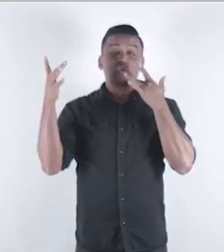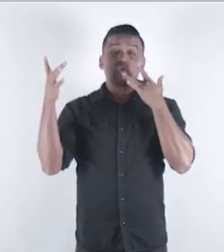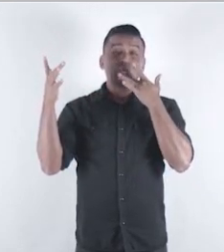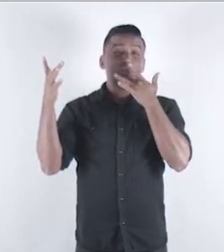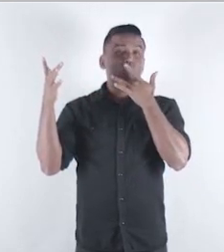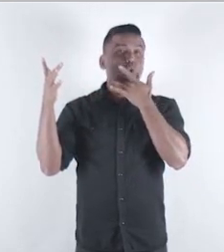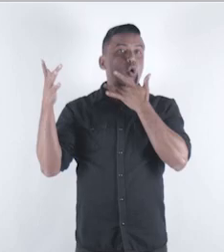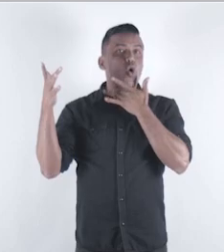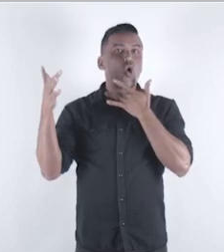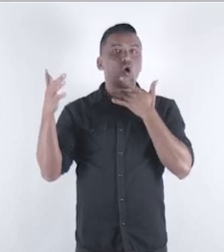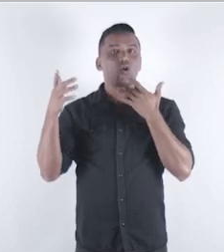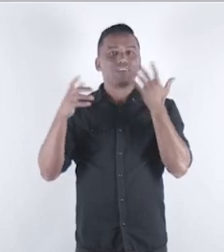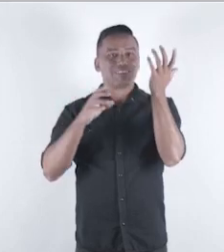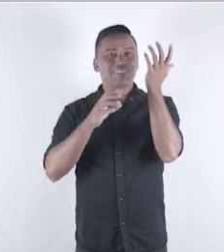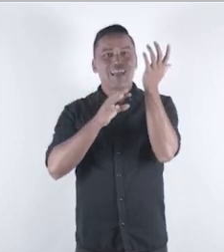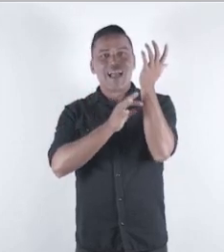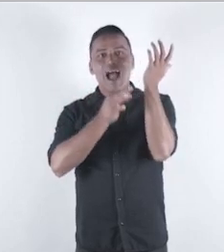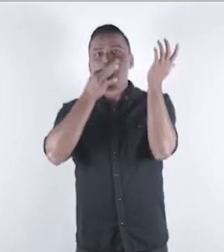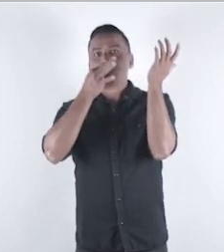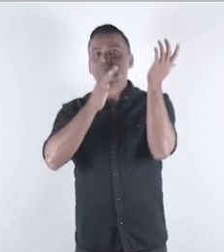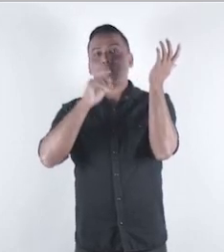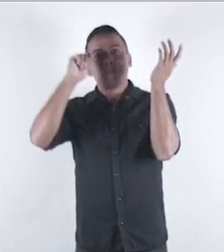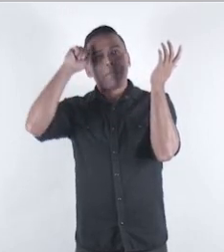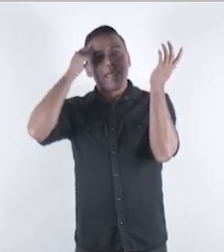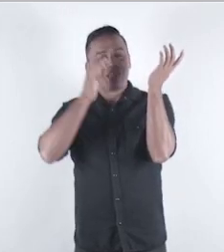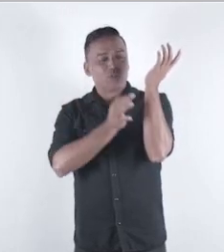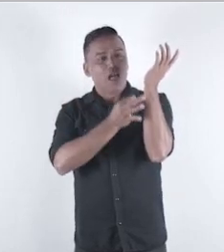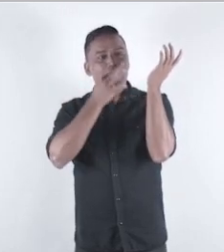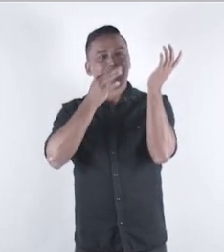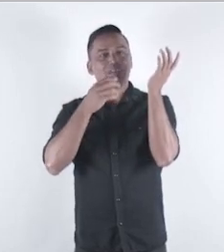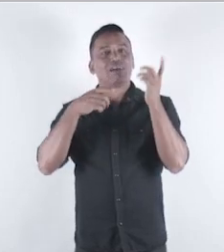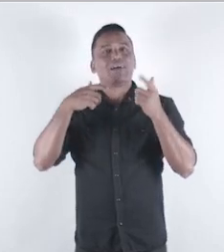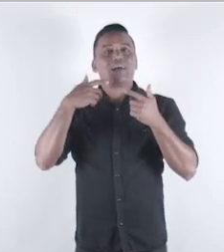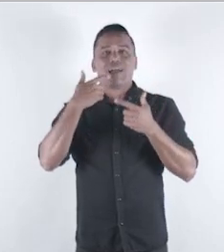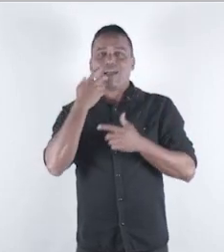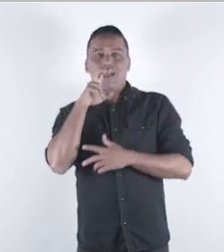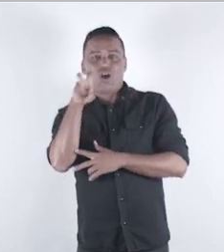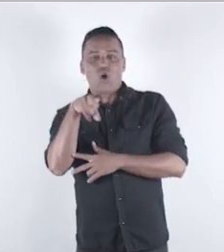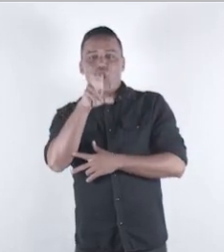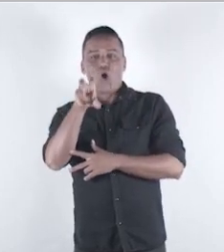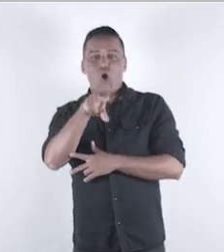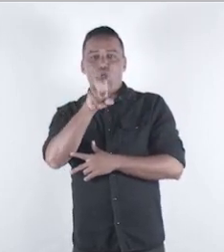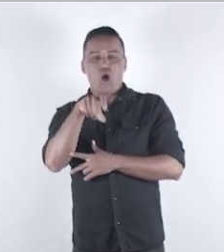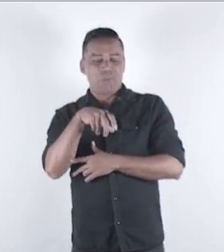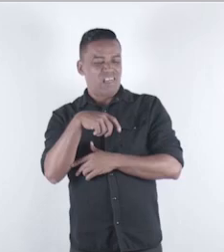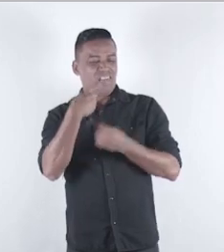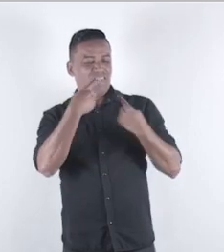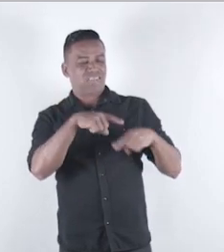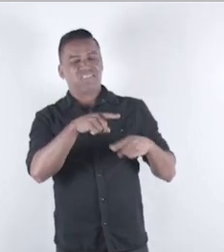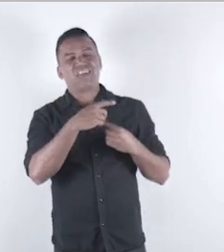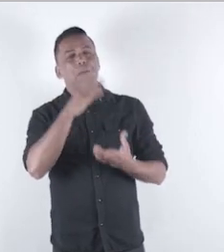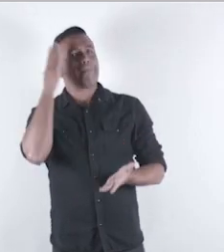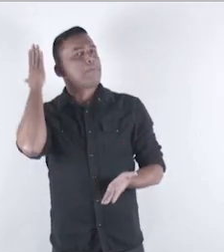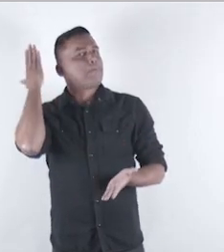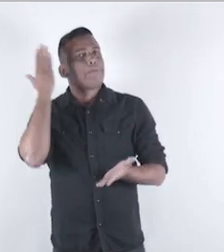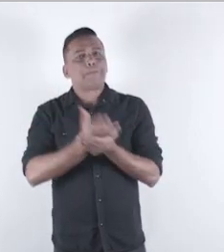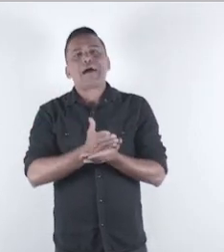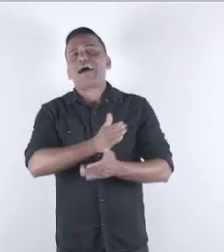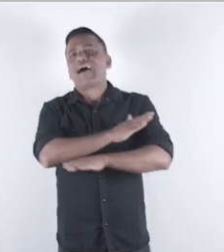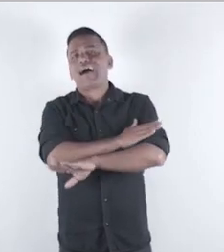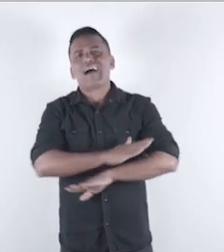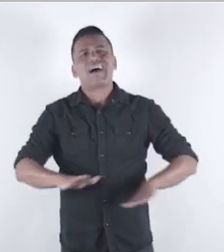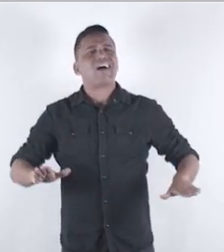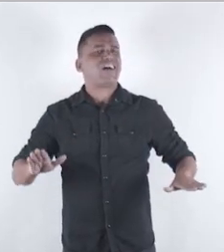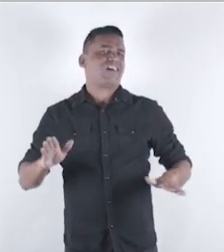preto jabuticaba. A cobra continuou implicando. Deixa de